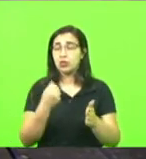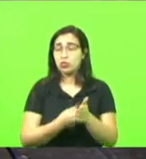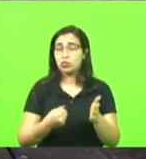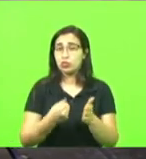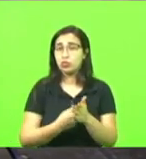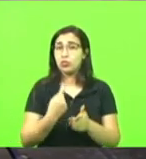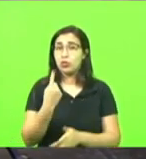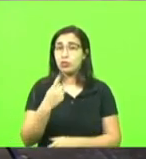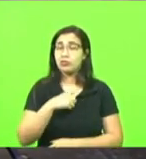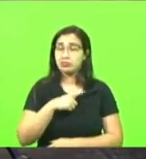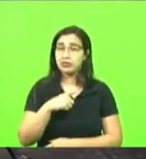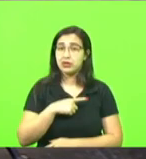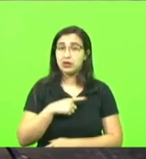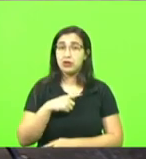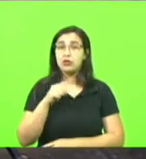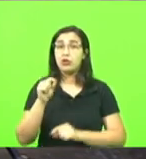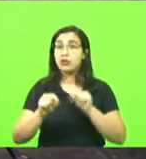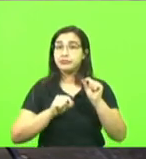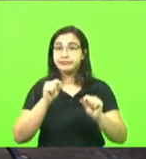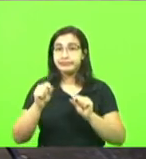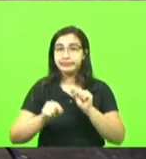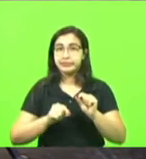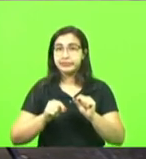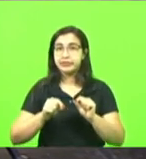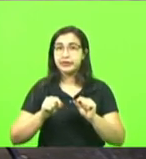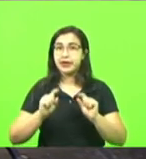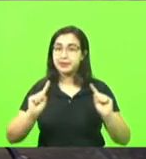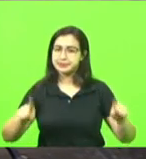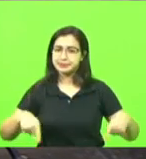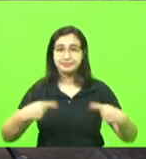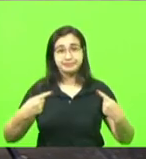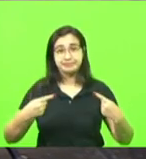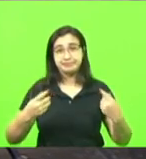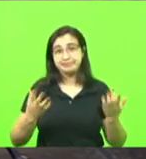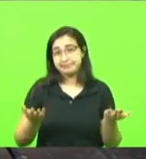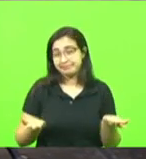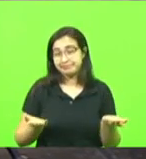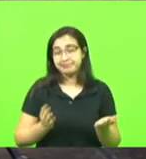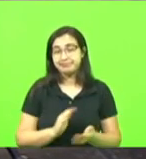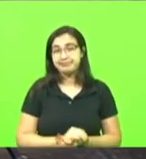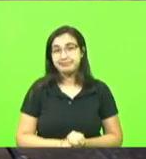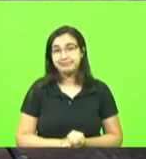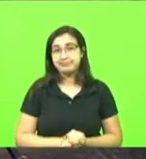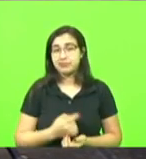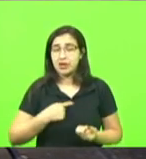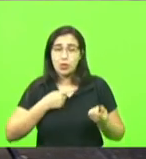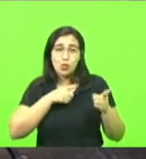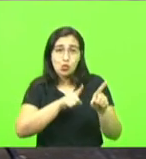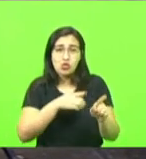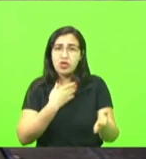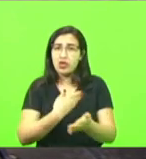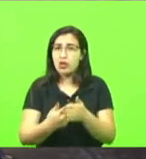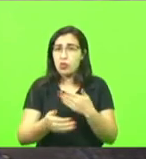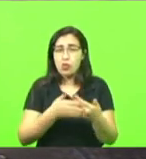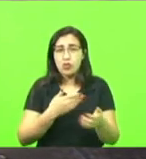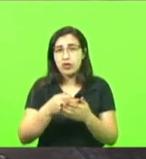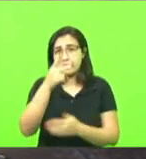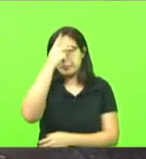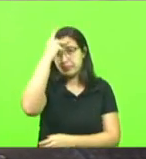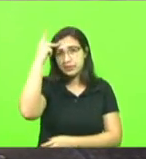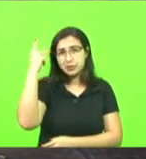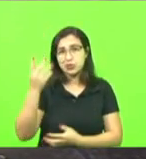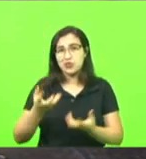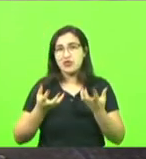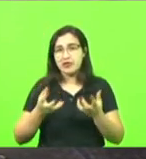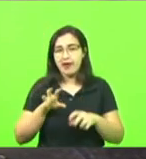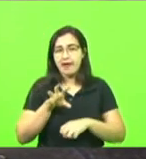aqui é ser oposição. Oposição a quem quer colocar a mão no bolso